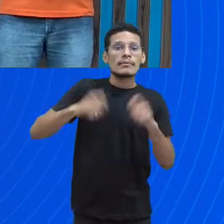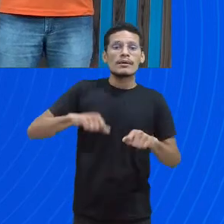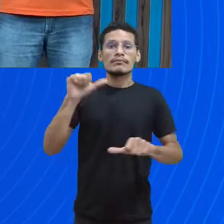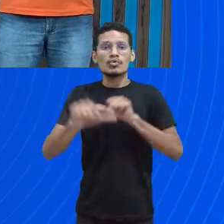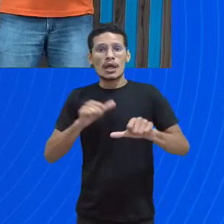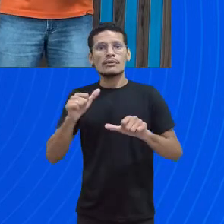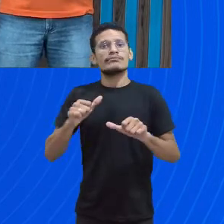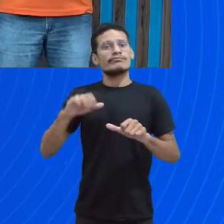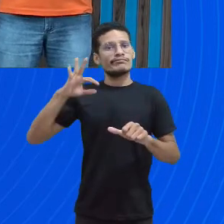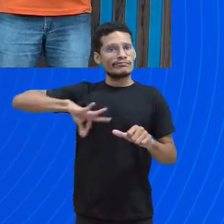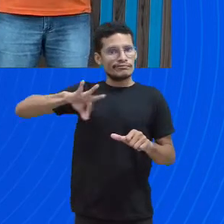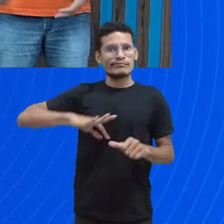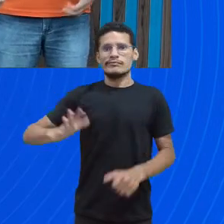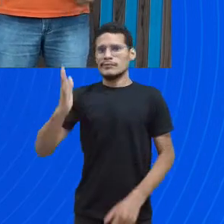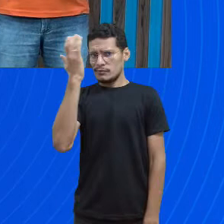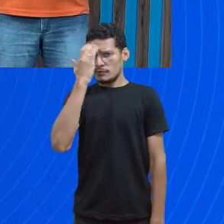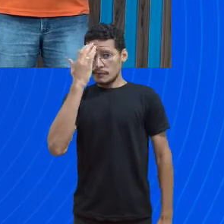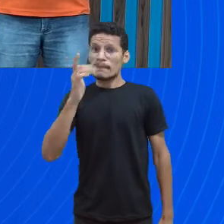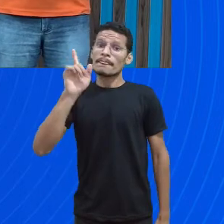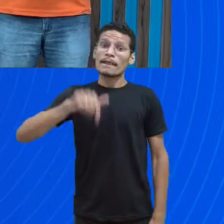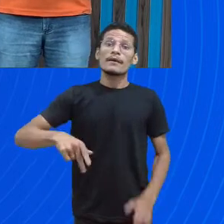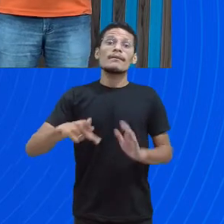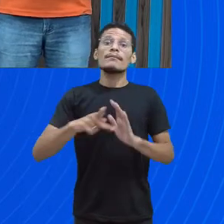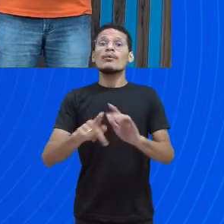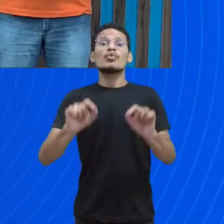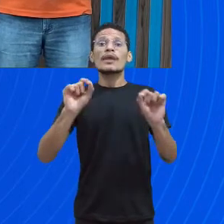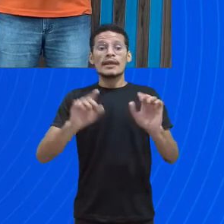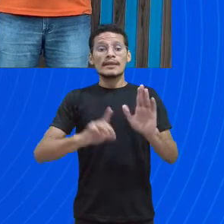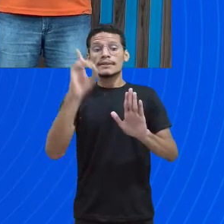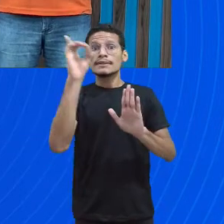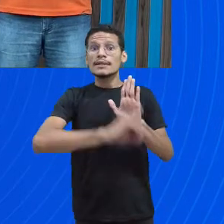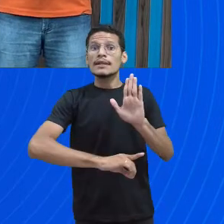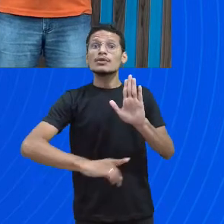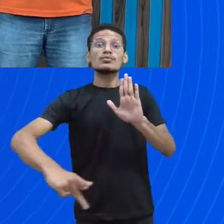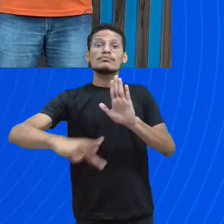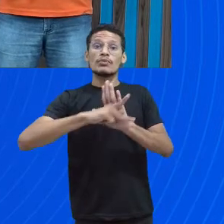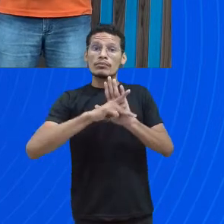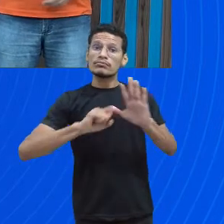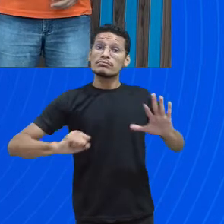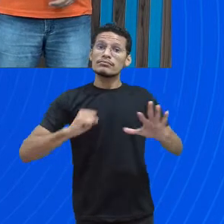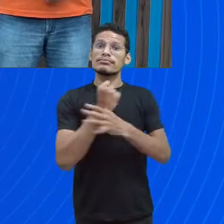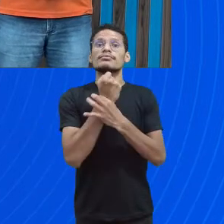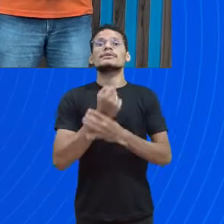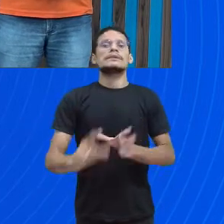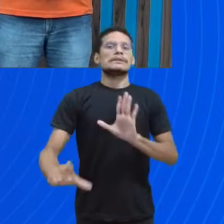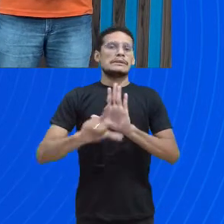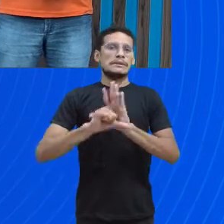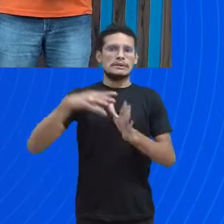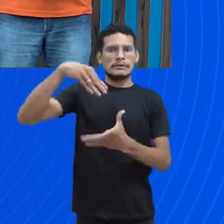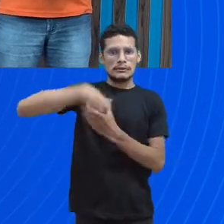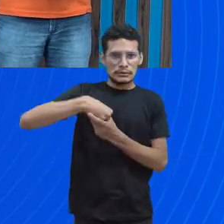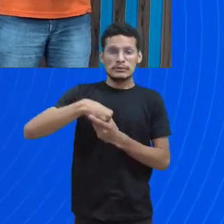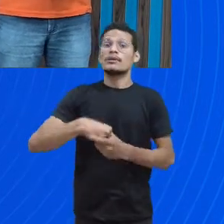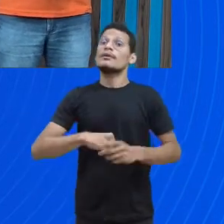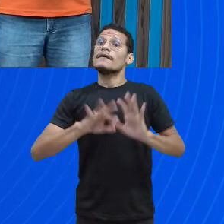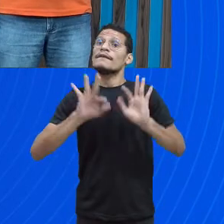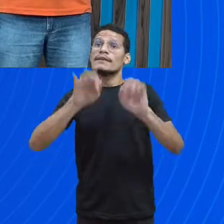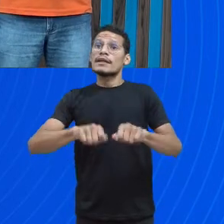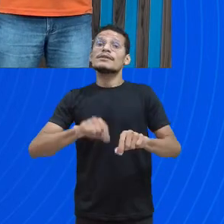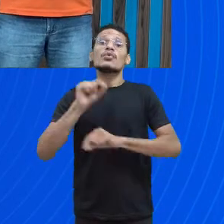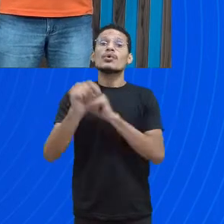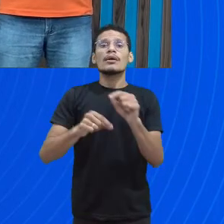enfim. Então são condições que a gente vai vendo aqui, que são direitos que são assegurados por essa legislação. E para finalizar, eu